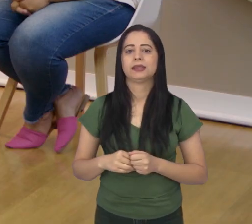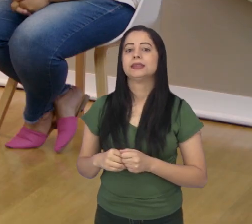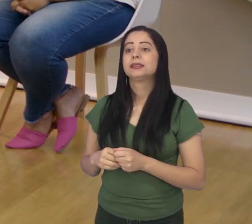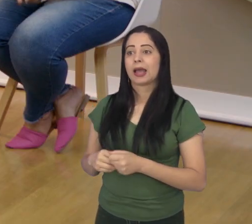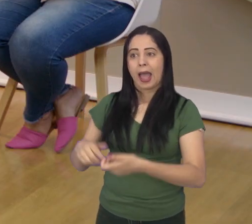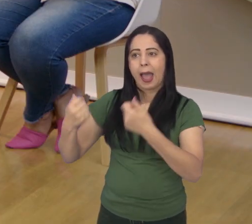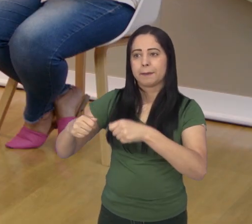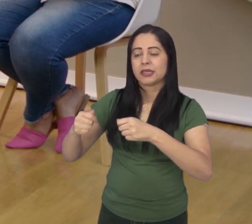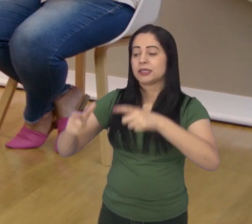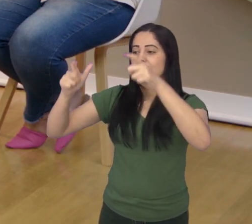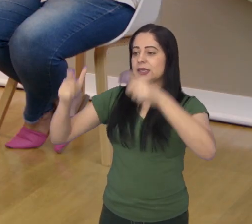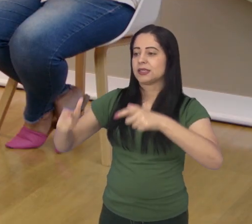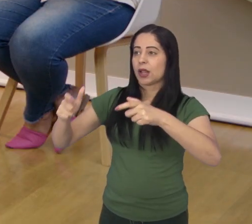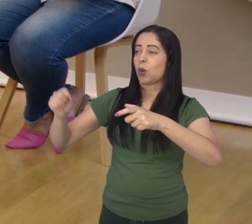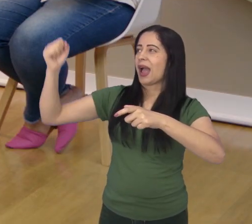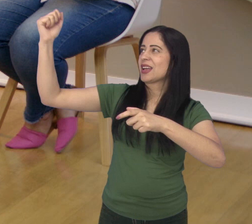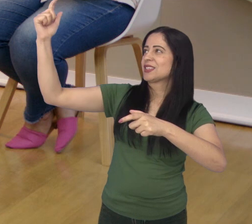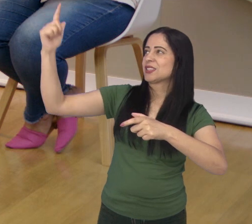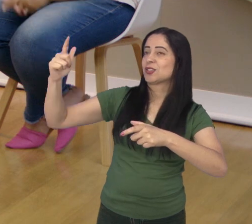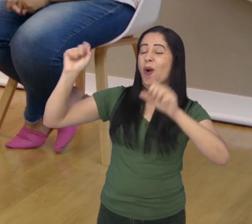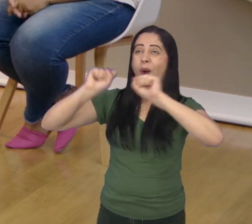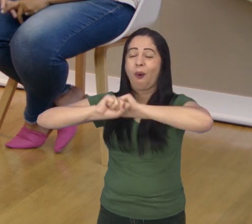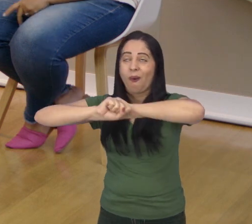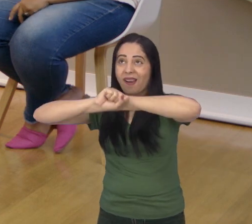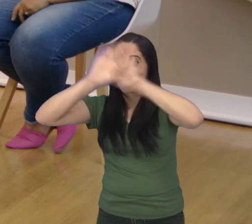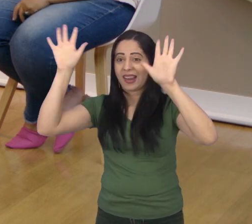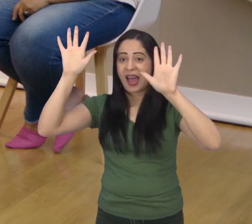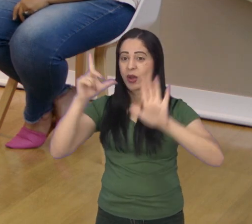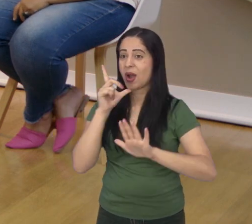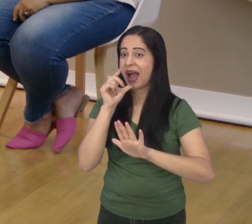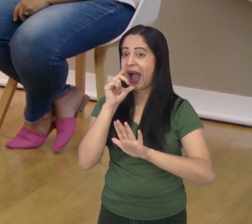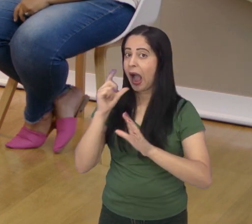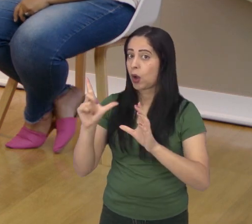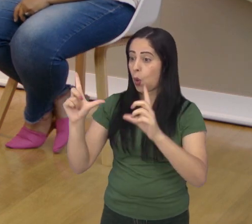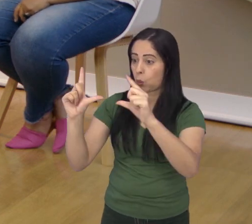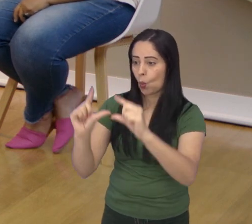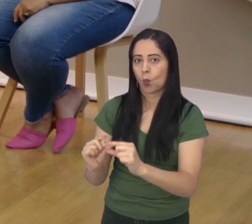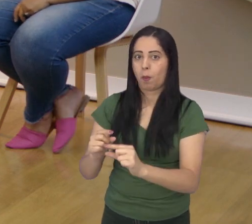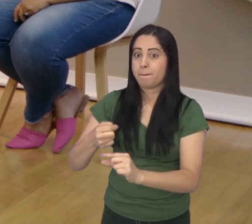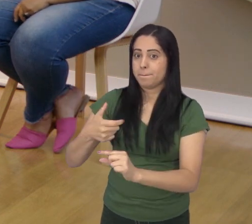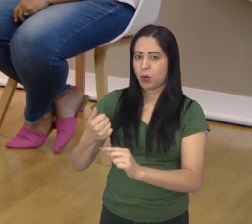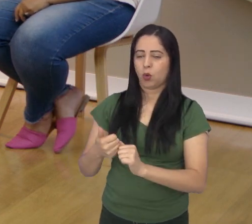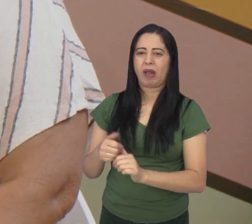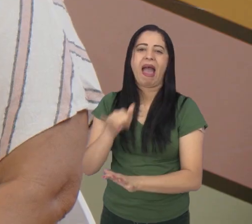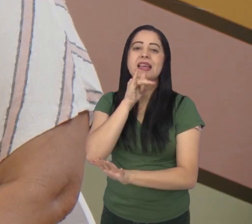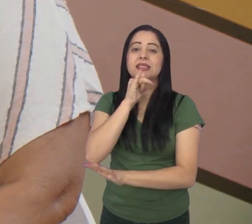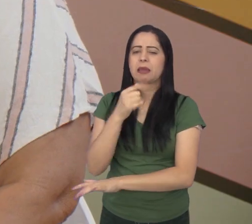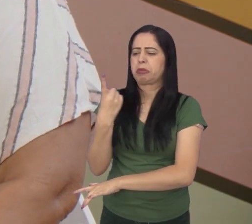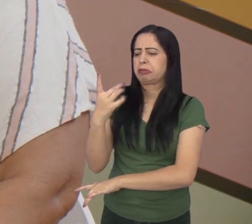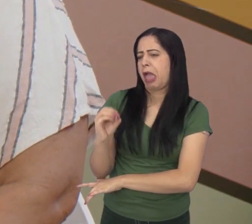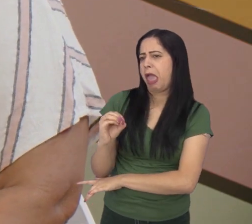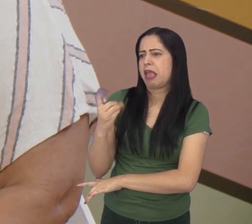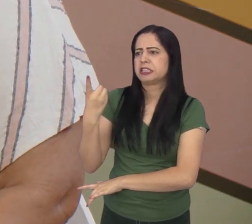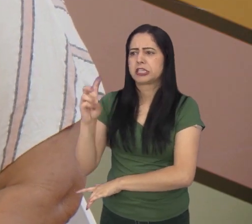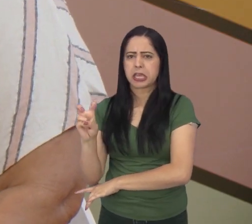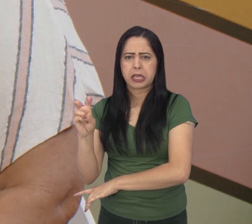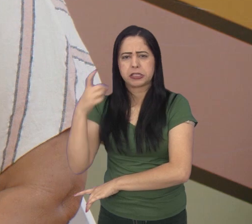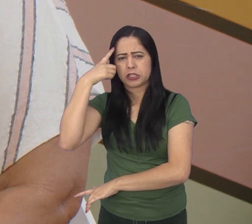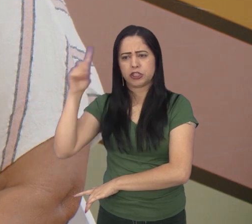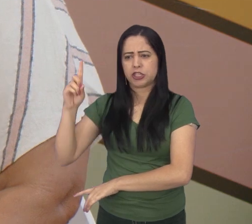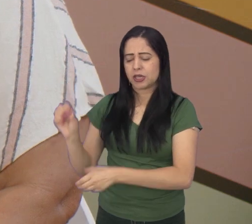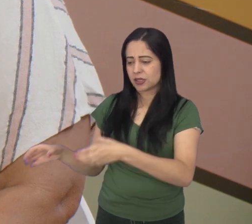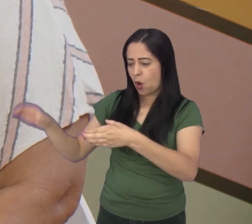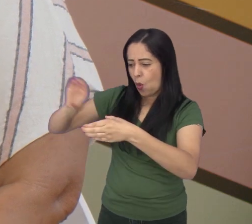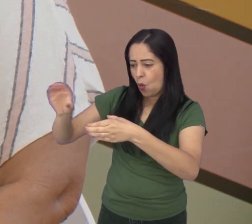precisam de mais claridade, mais sol, né? E menos água. Então, assim, eu posso ficar até 10, 15 dias sem regar